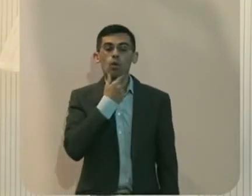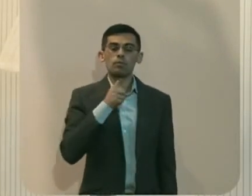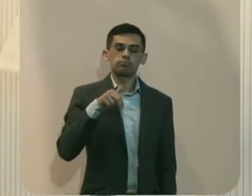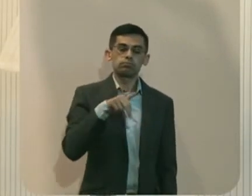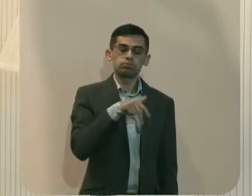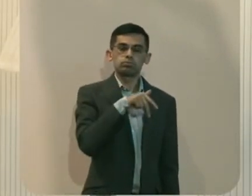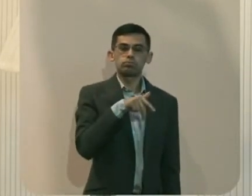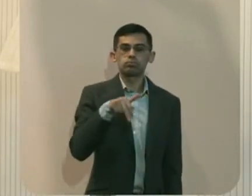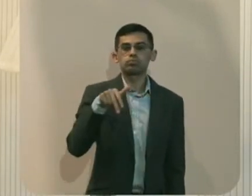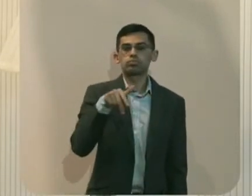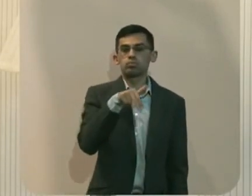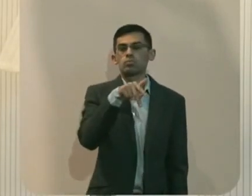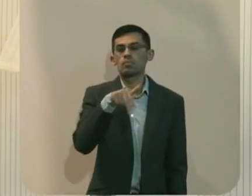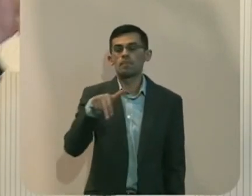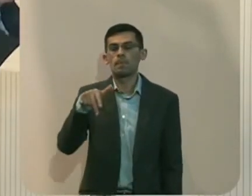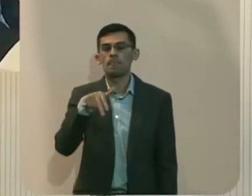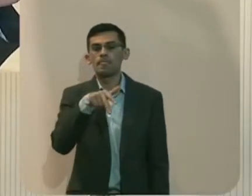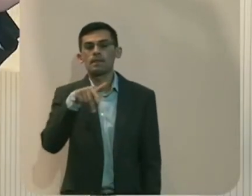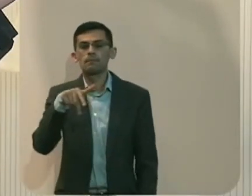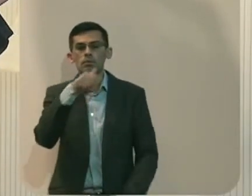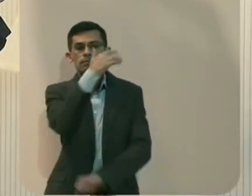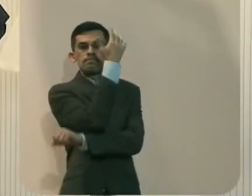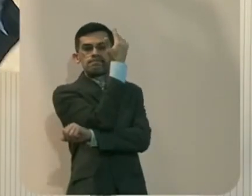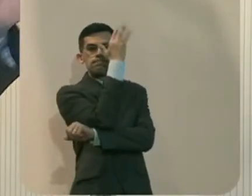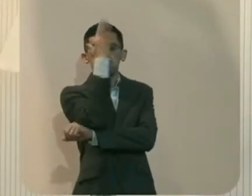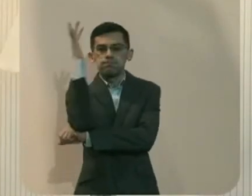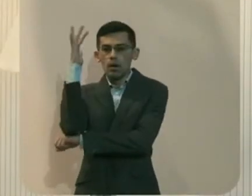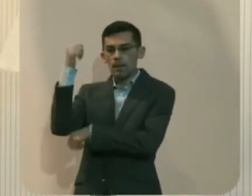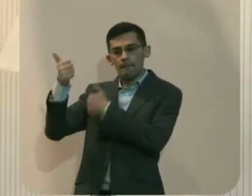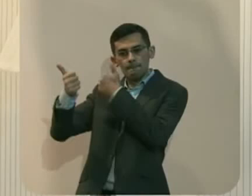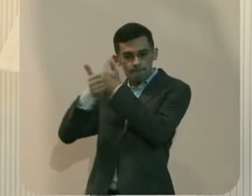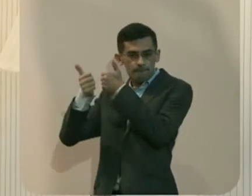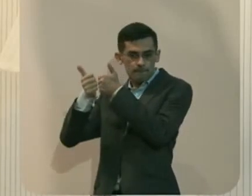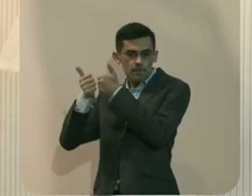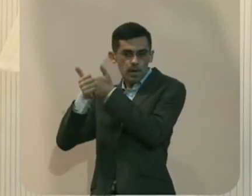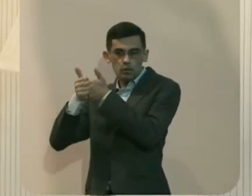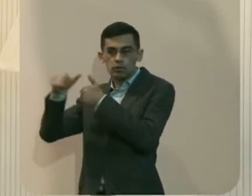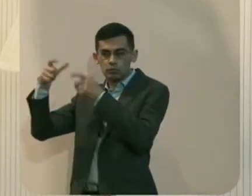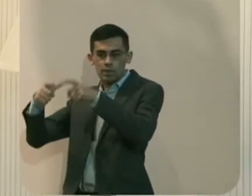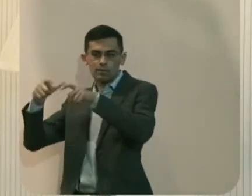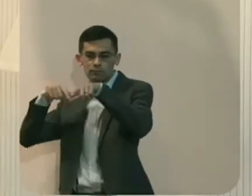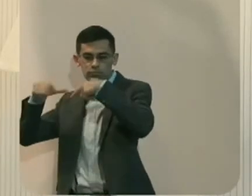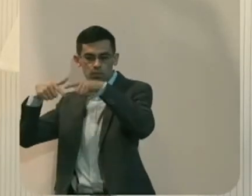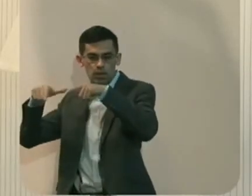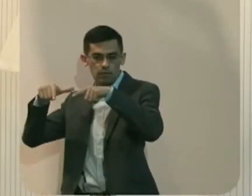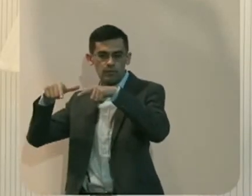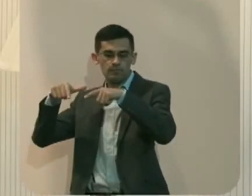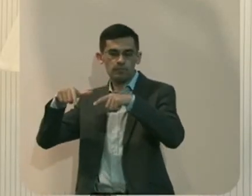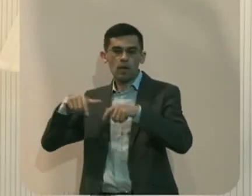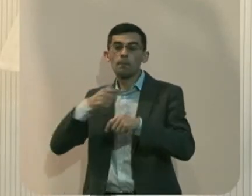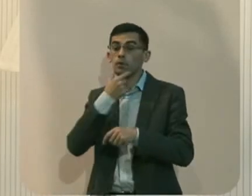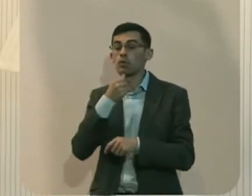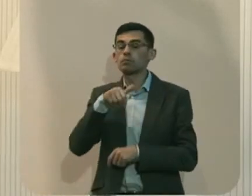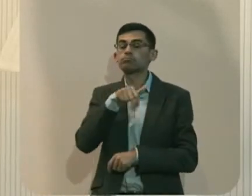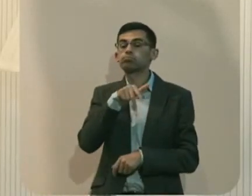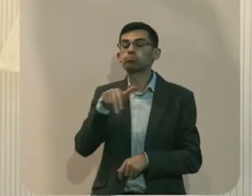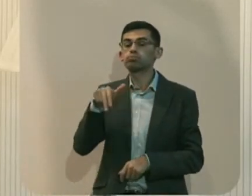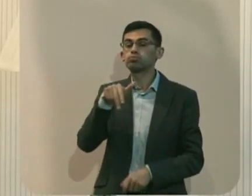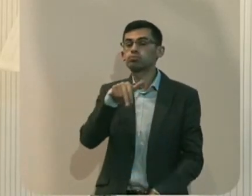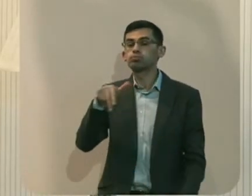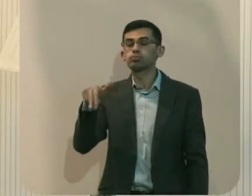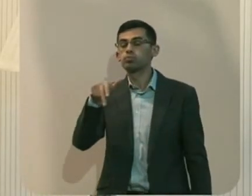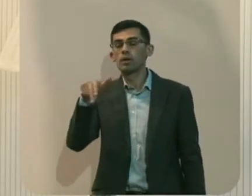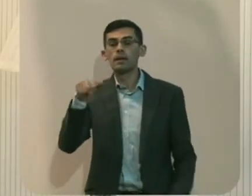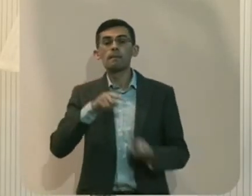caminhar num bosque, próximo do lugar onde ele trabalhava, do palácio em que ele trabalhava.